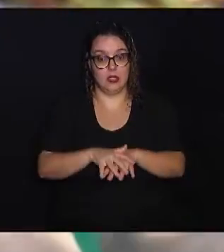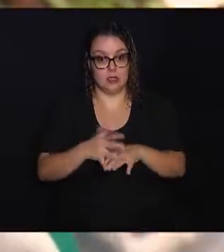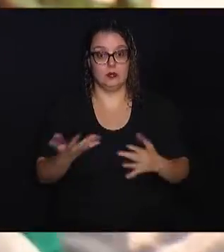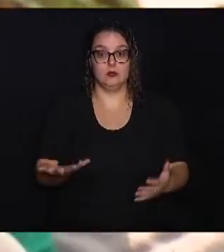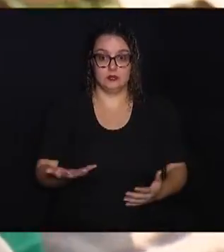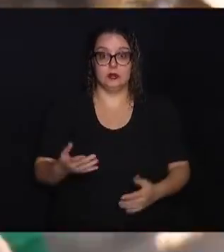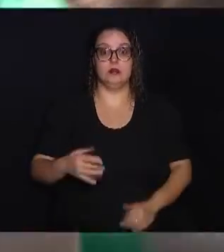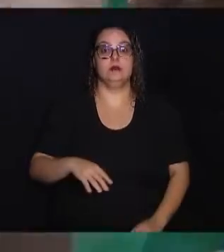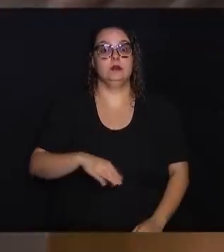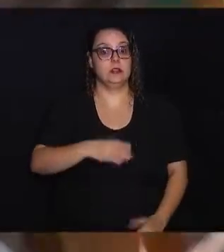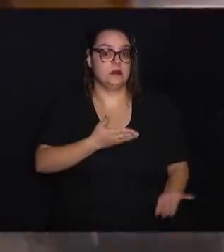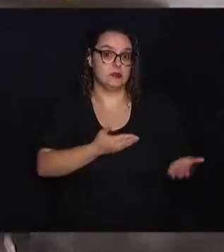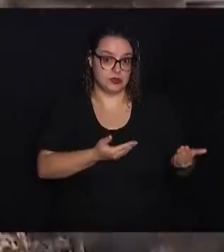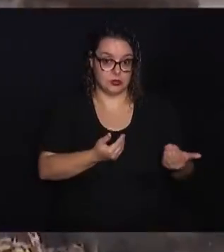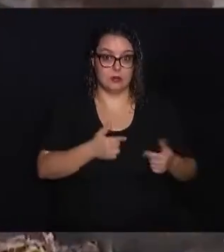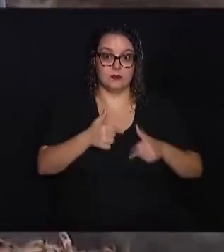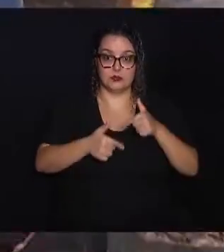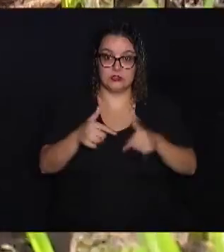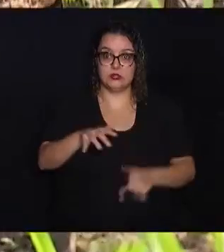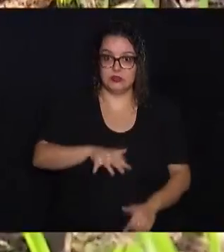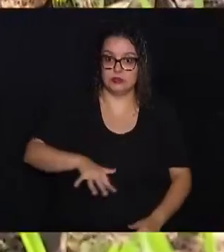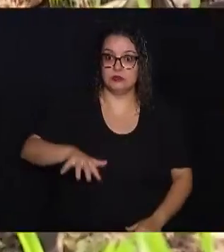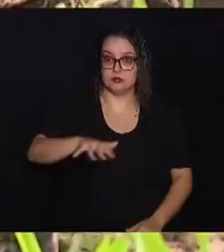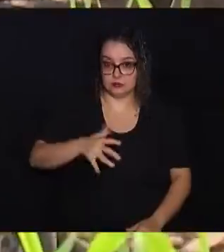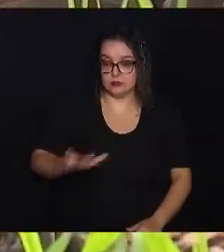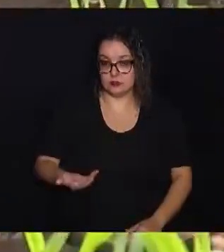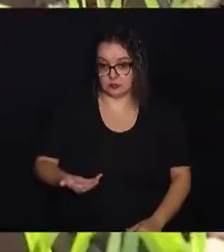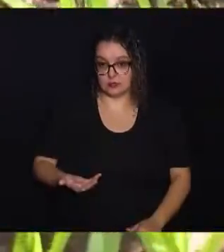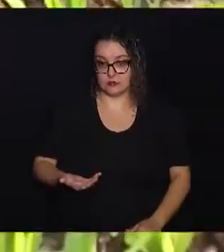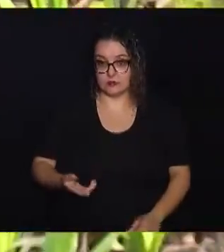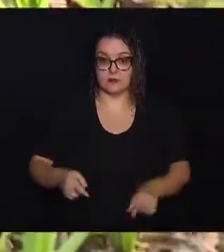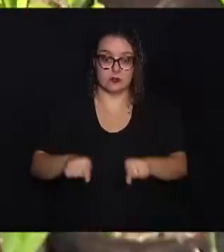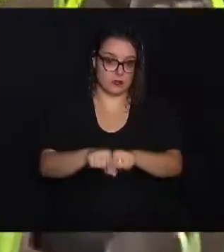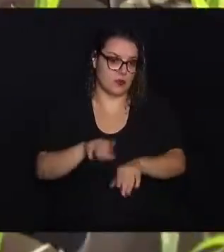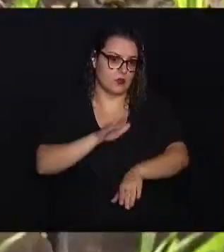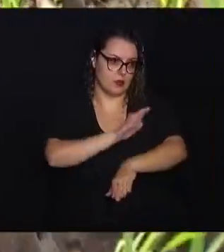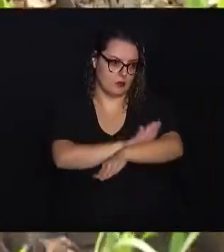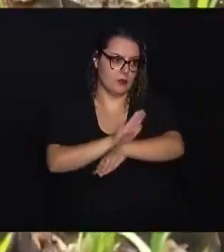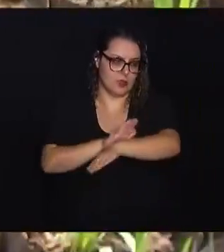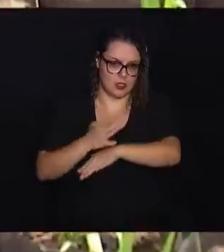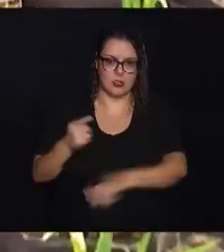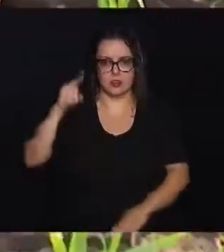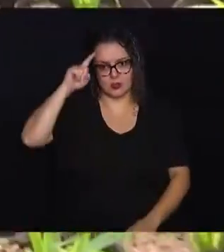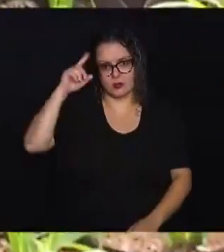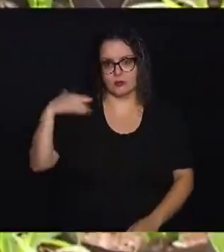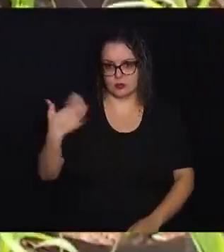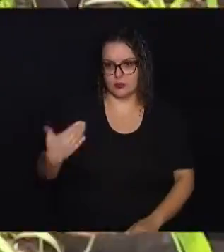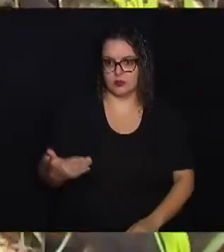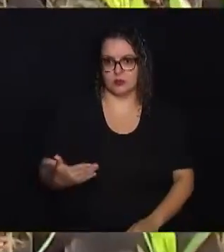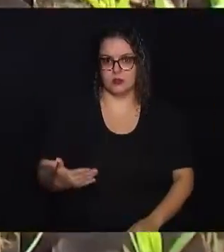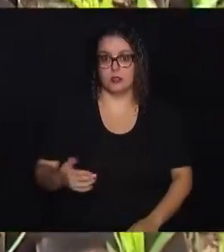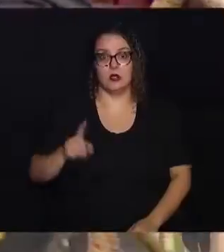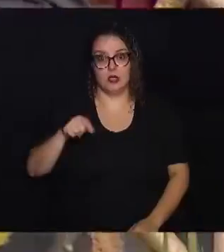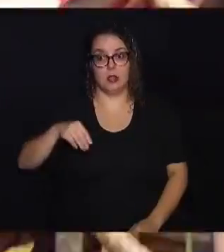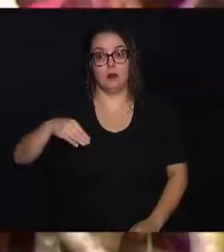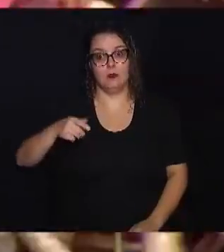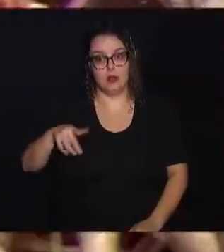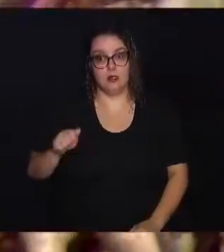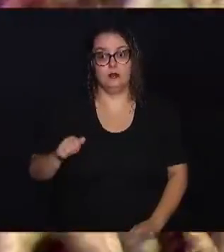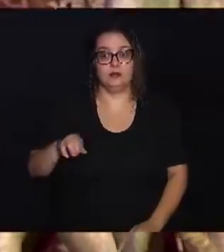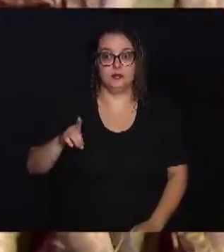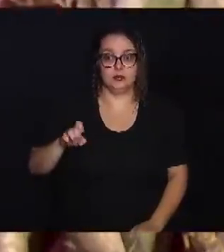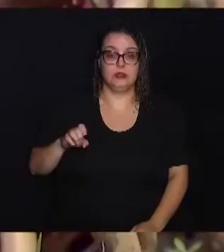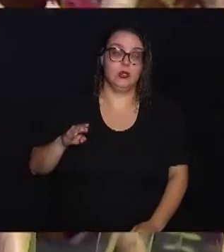mercado de trabalho, né? E no qual também eles ajudam a gente aqui no dia a dia, né? É uma mão de obra que a prefeitura,